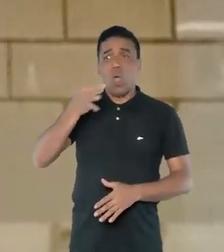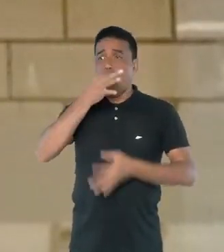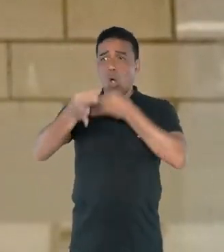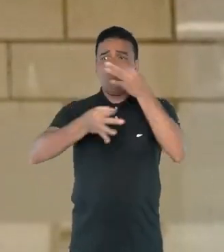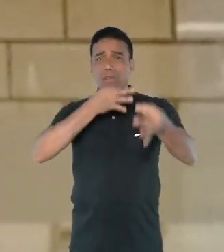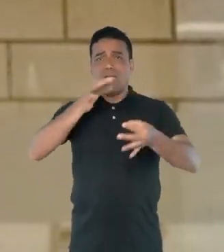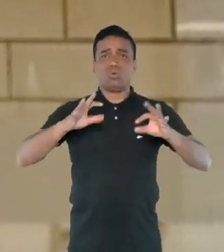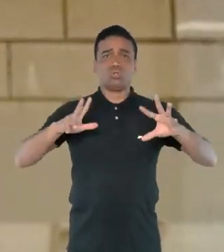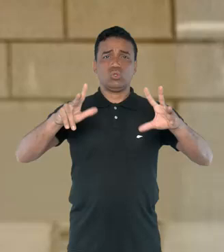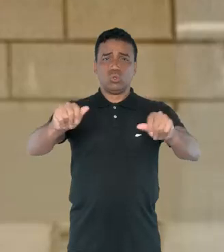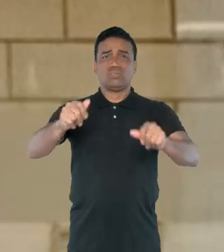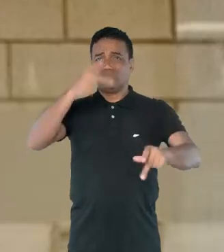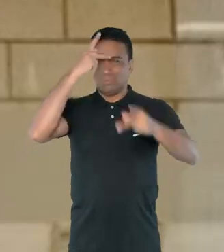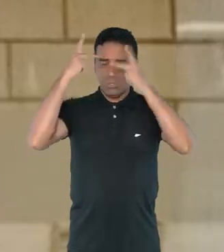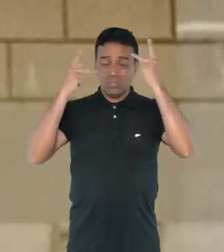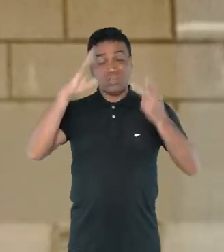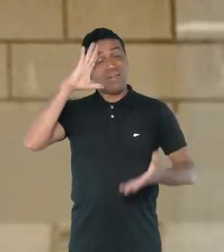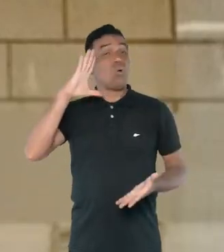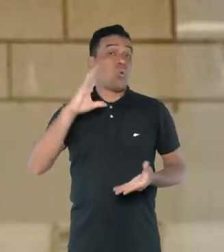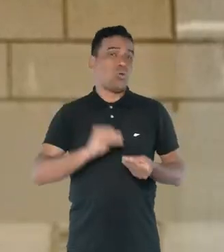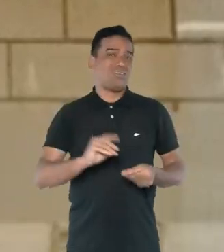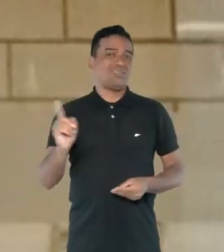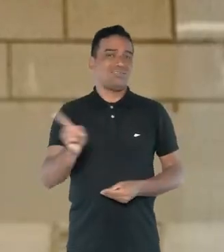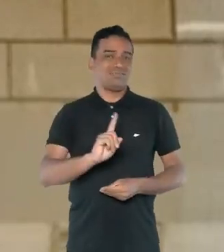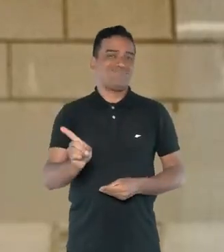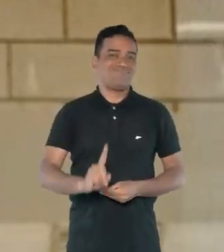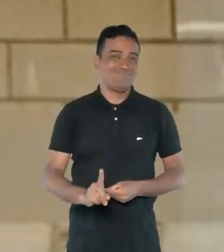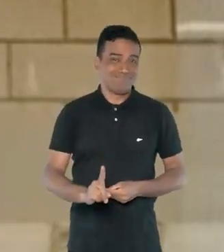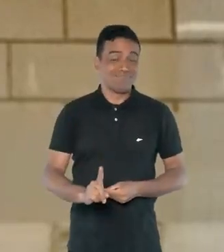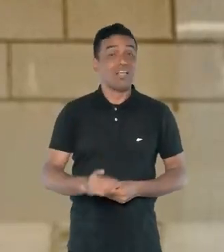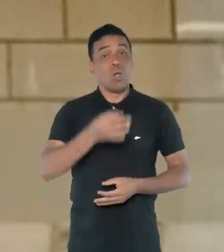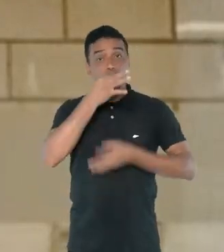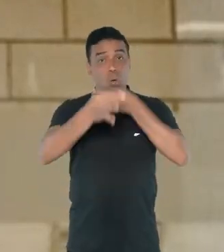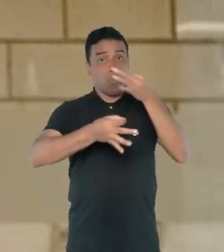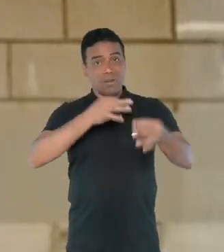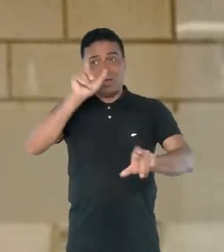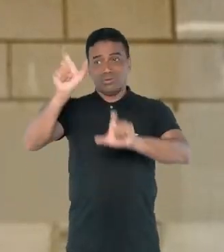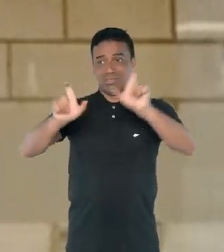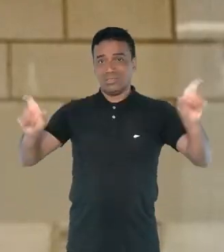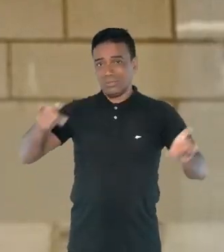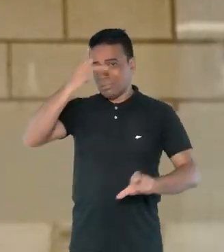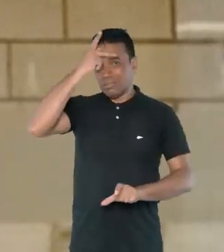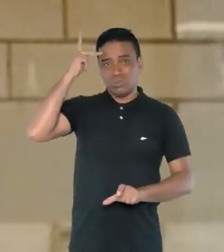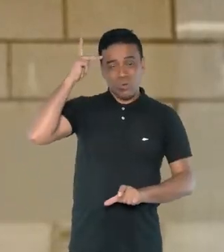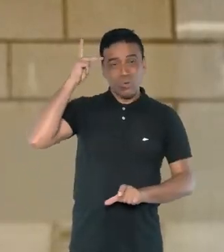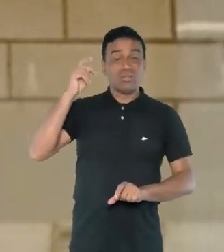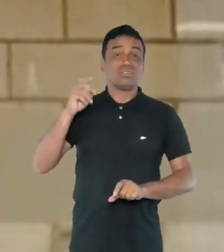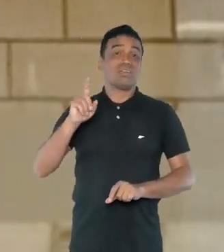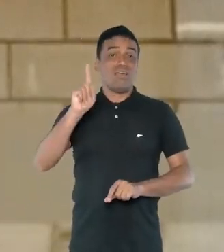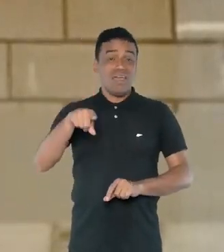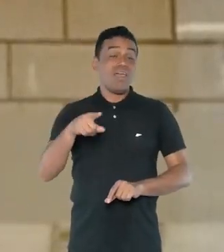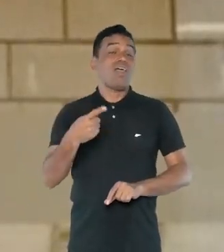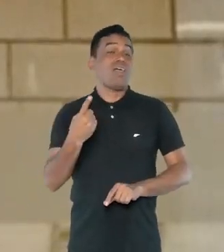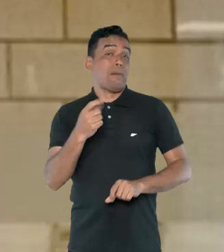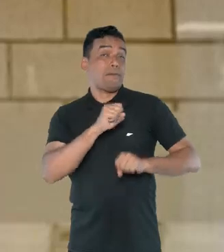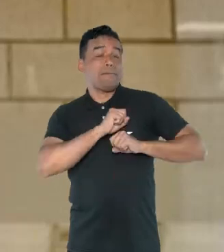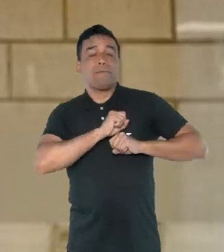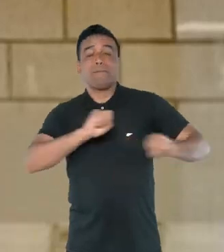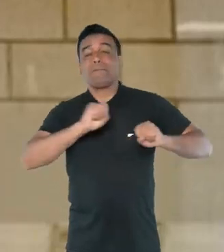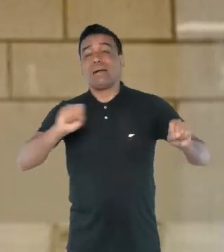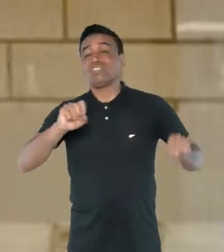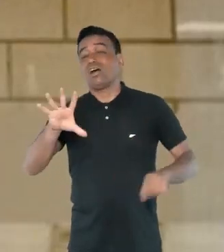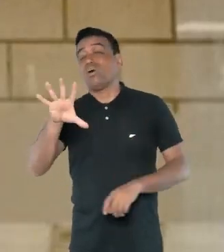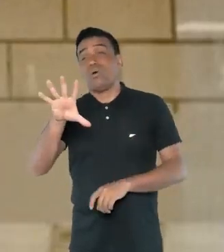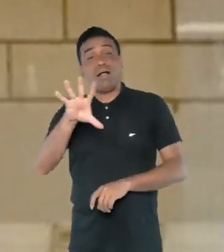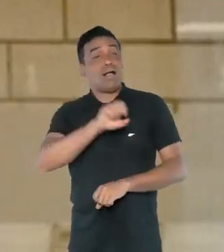vai concluir que não, que aliás, a opinião alheia uma das paixões, né, mais